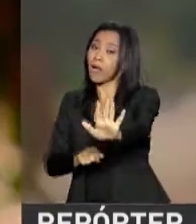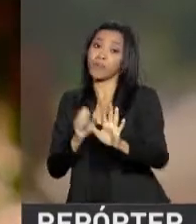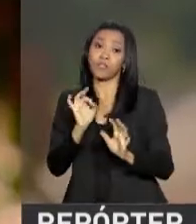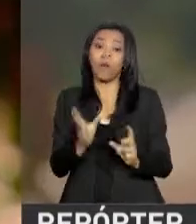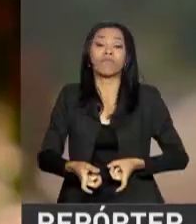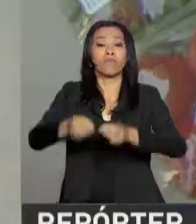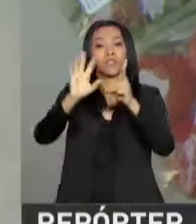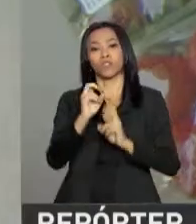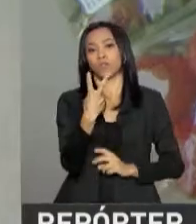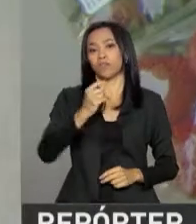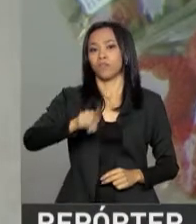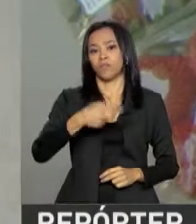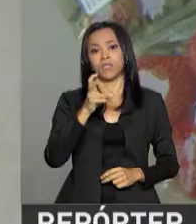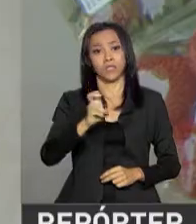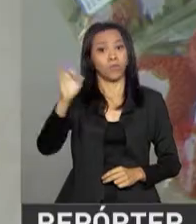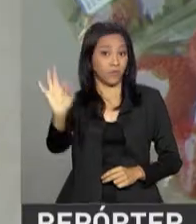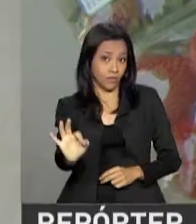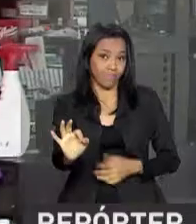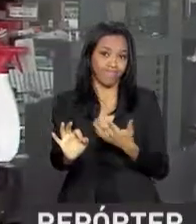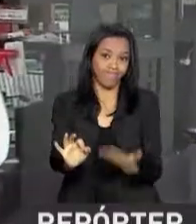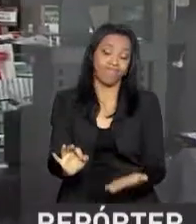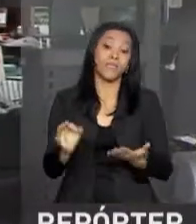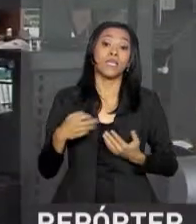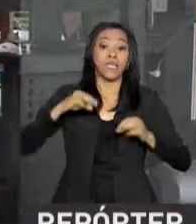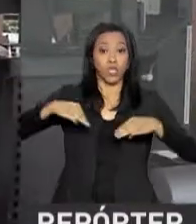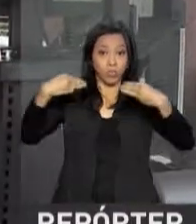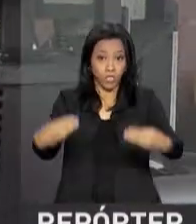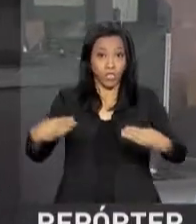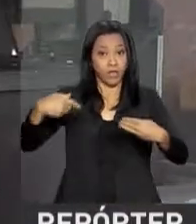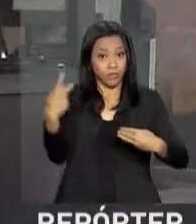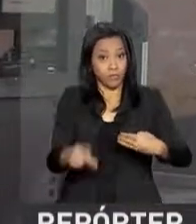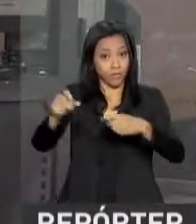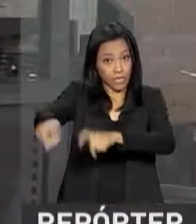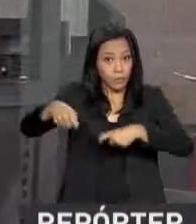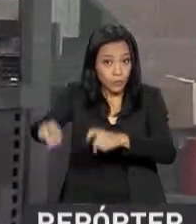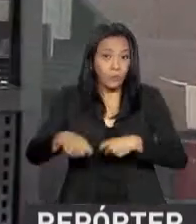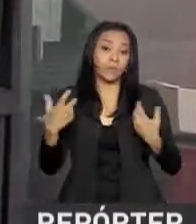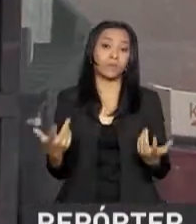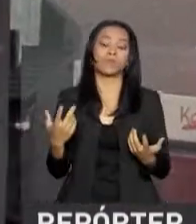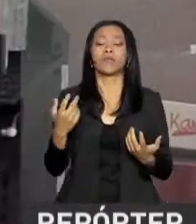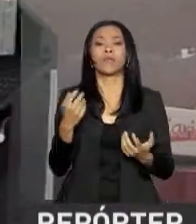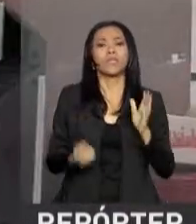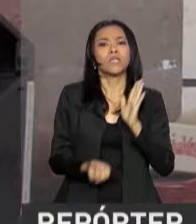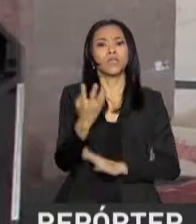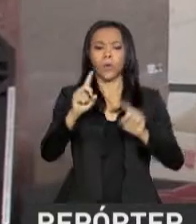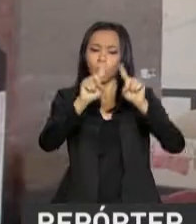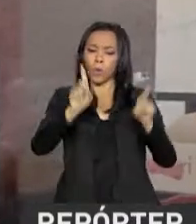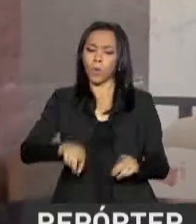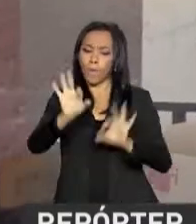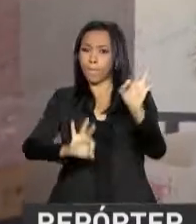2,5 por cento do que produz o ministério da agricultura pecuária e abastecimento criou o plano nacional de desenvolvimento